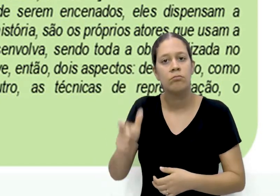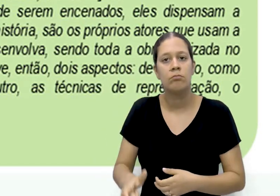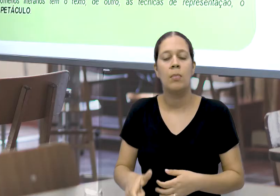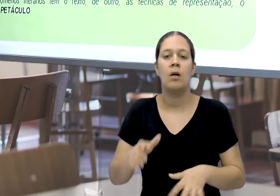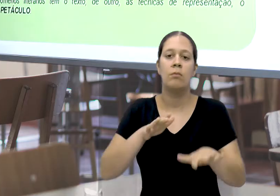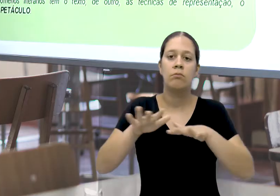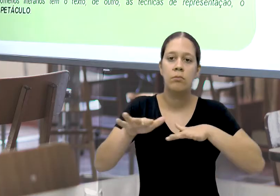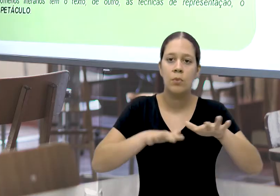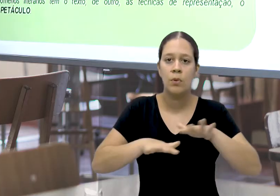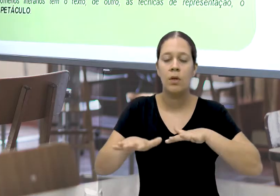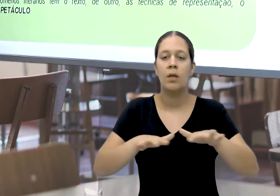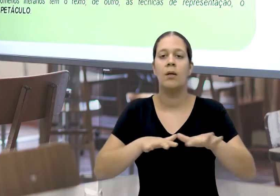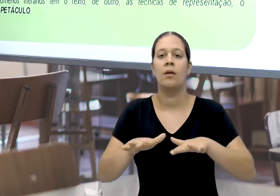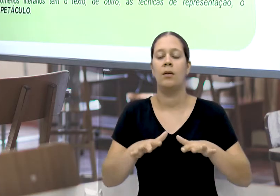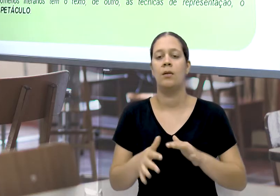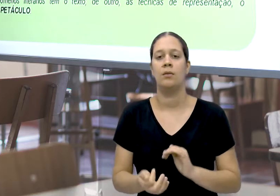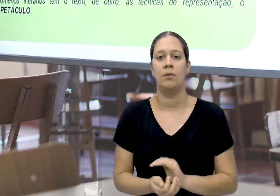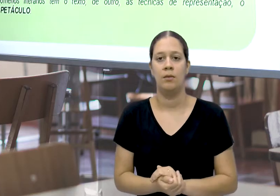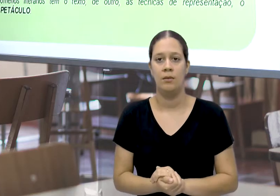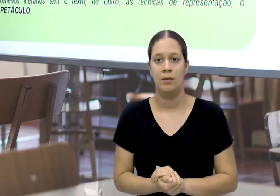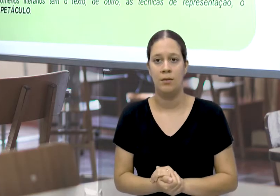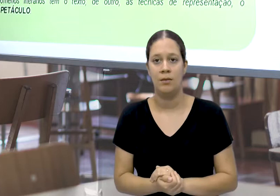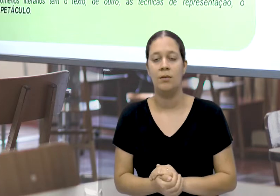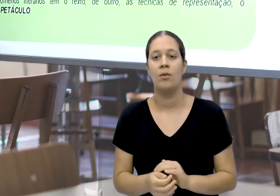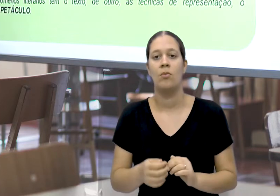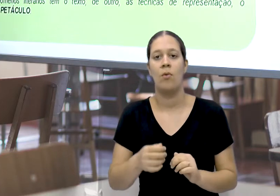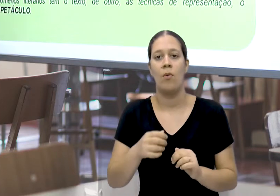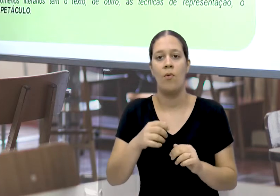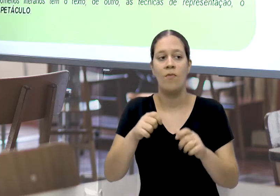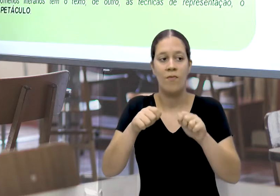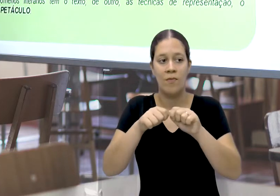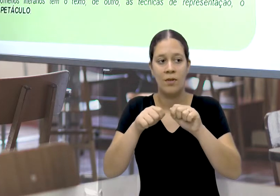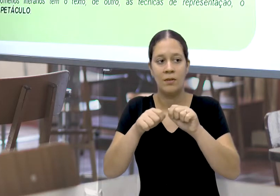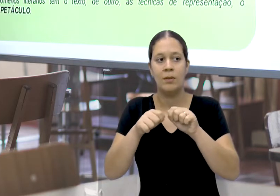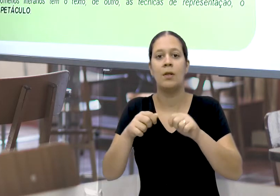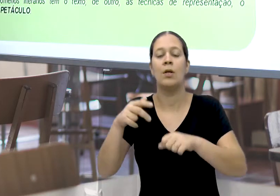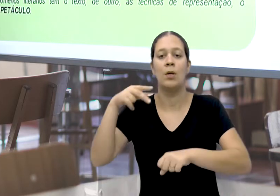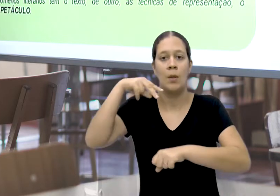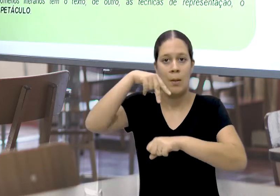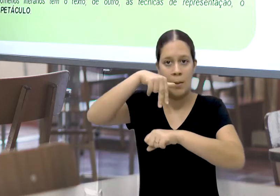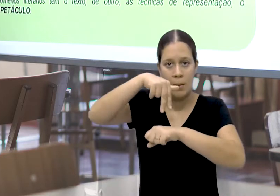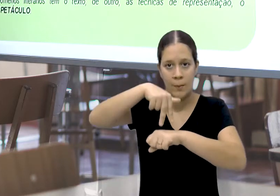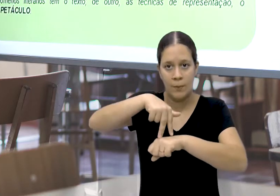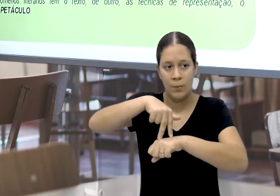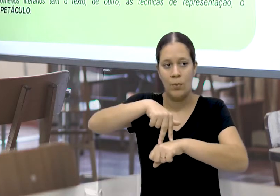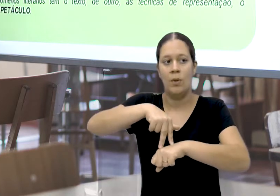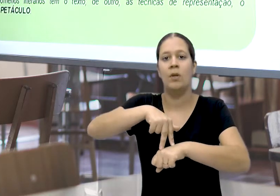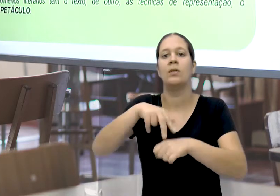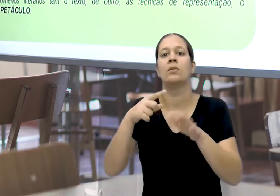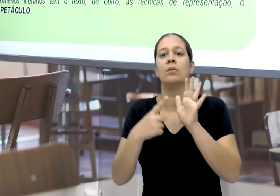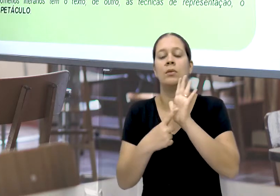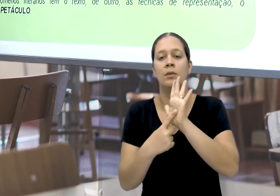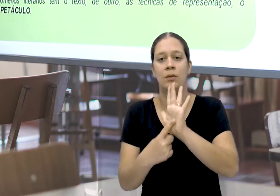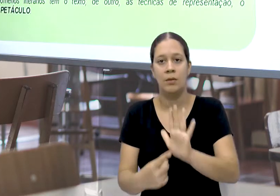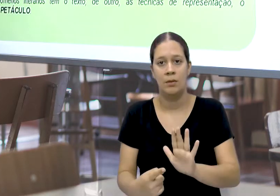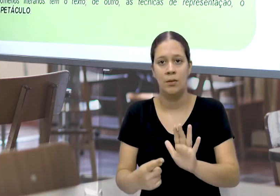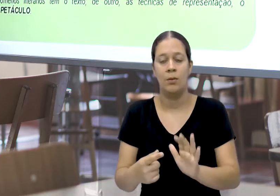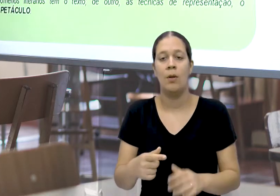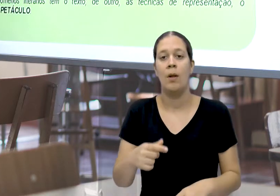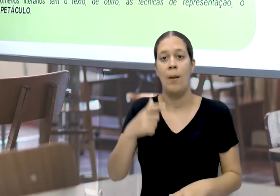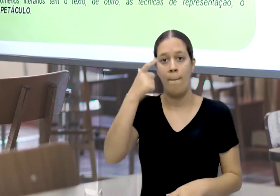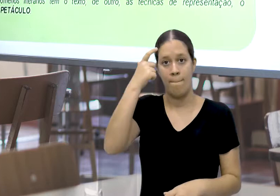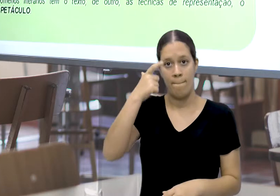posso representar. Existem algumas personas. Rita Von Hunt é uma persona, apenas